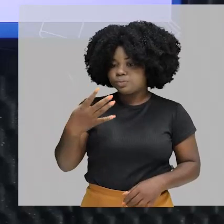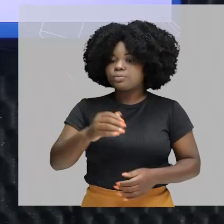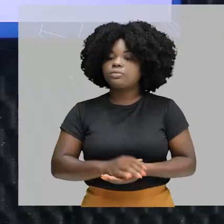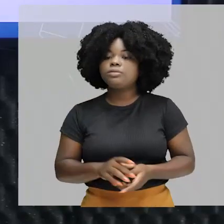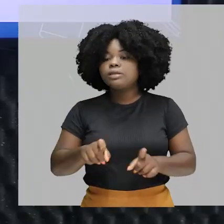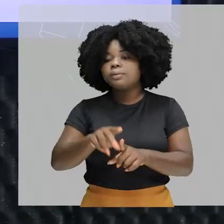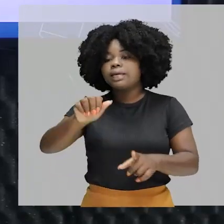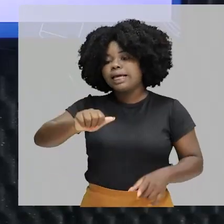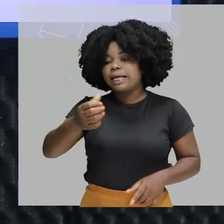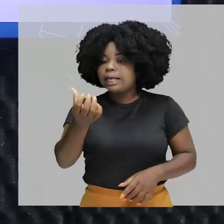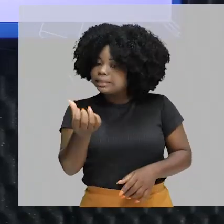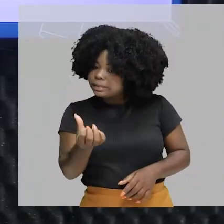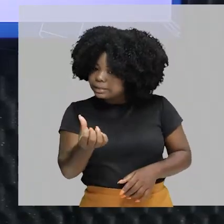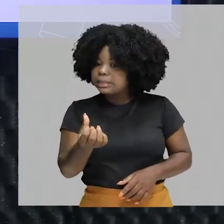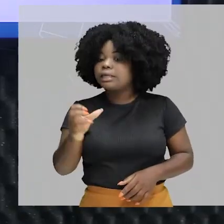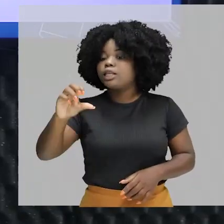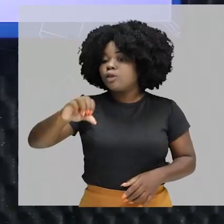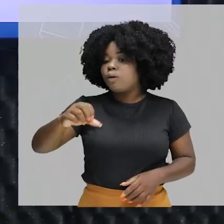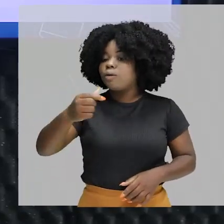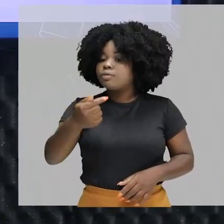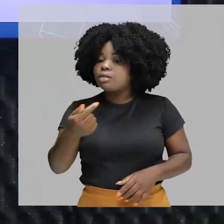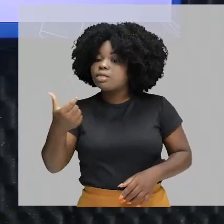e o A6 vale